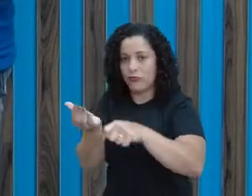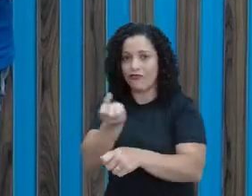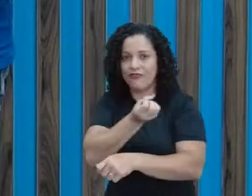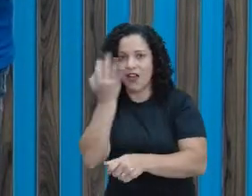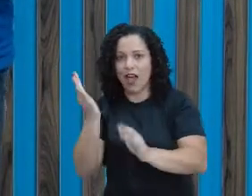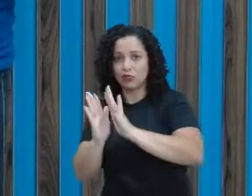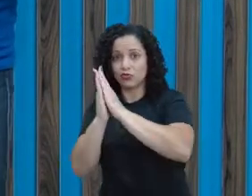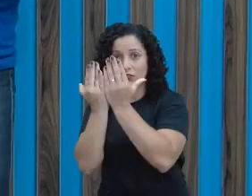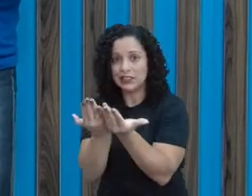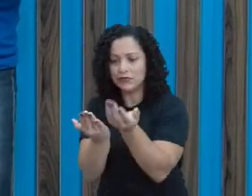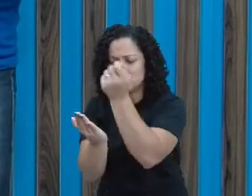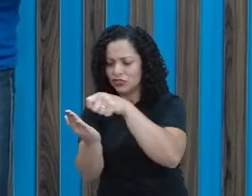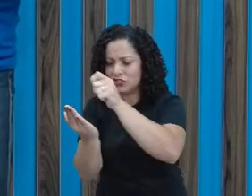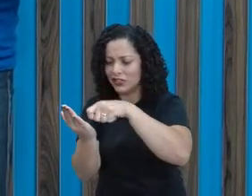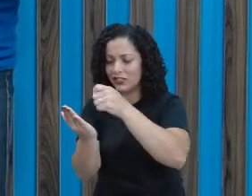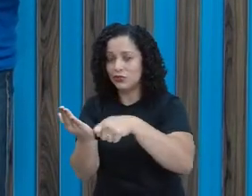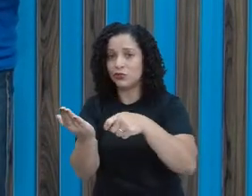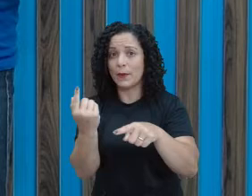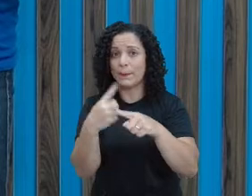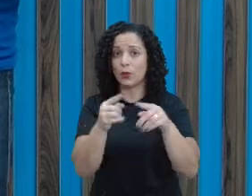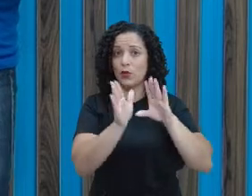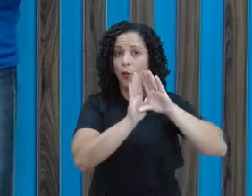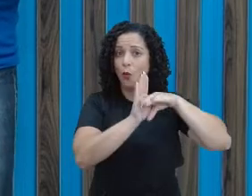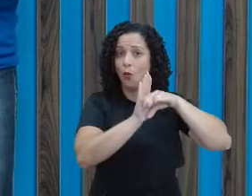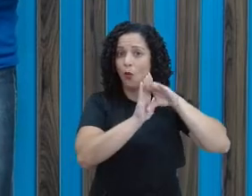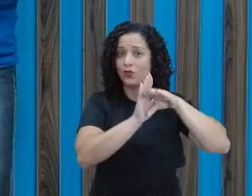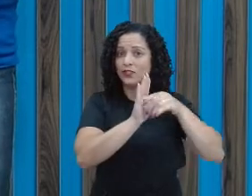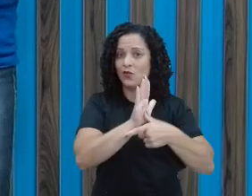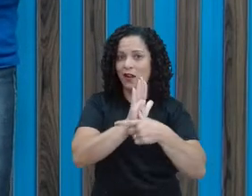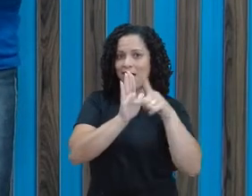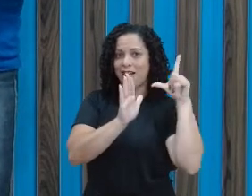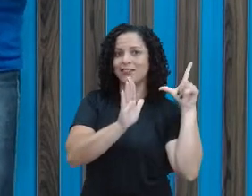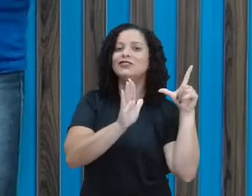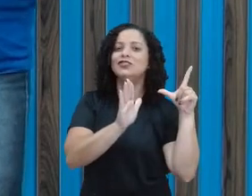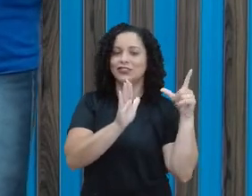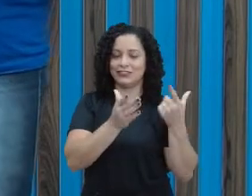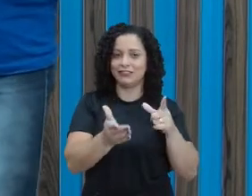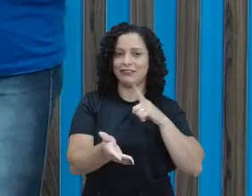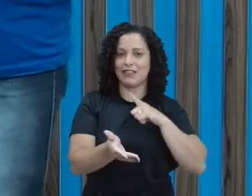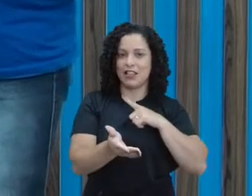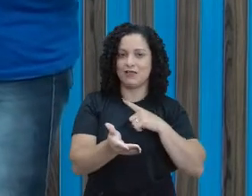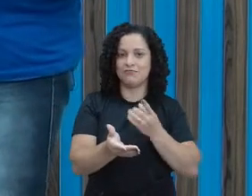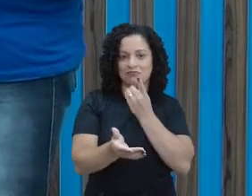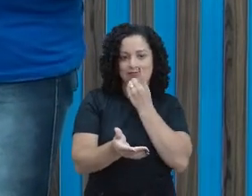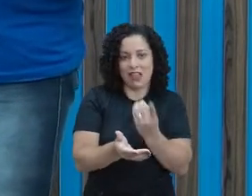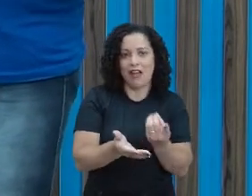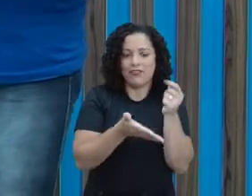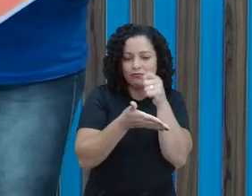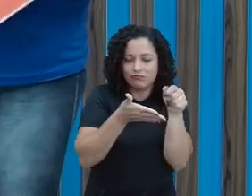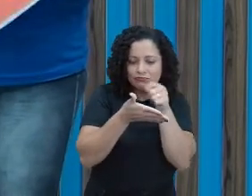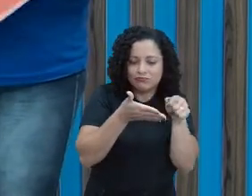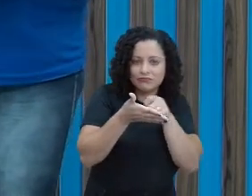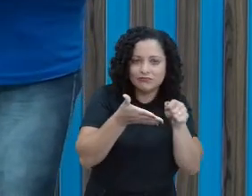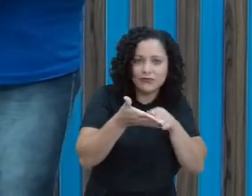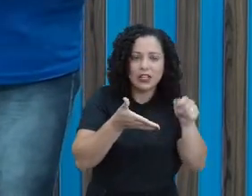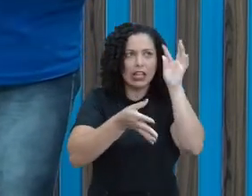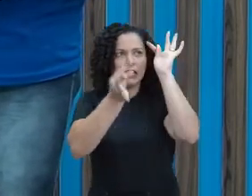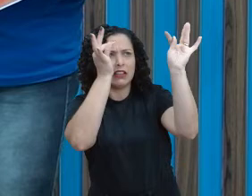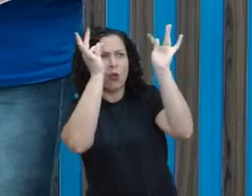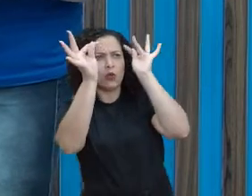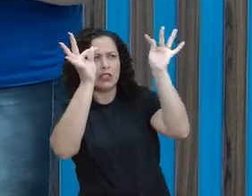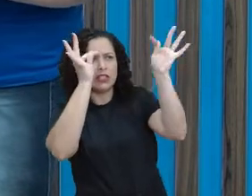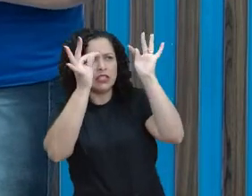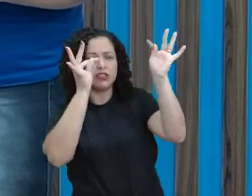de todos esses vamos dizer assim, esses documentários, desenhos, né? E teorias que ele